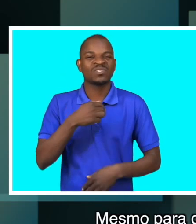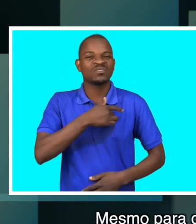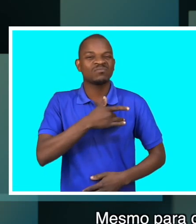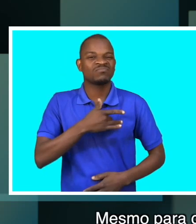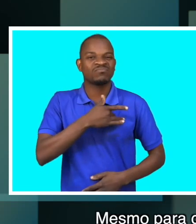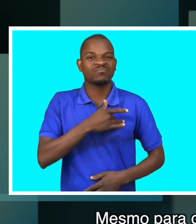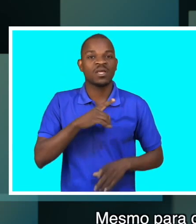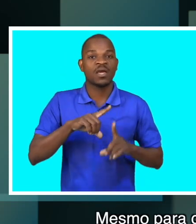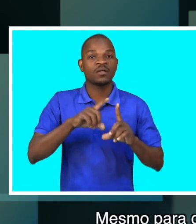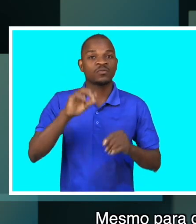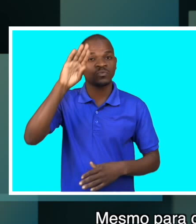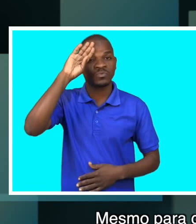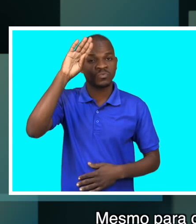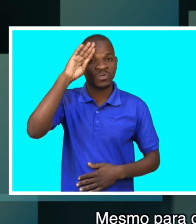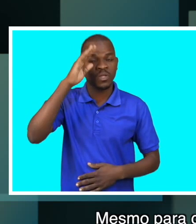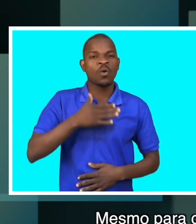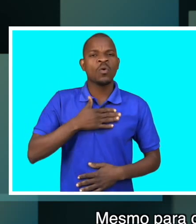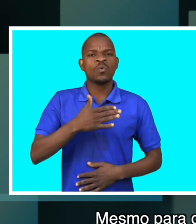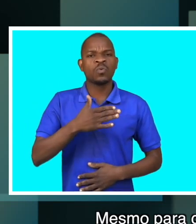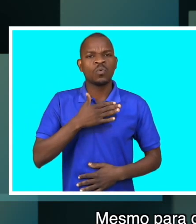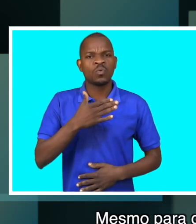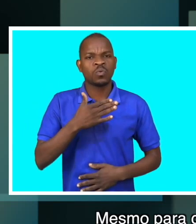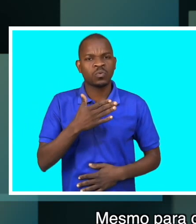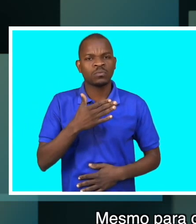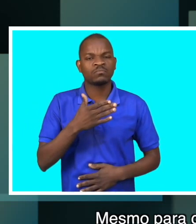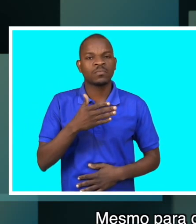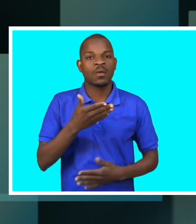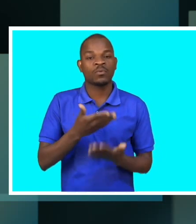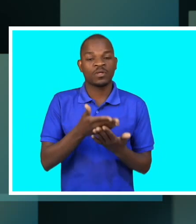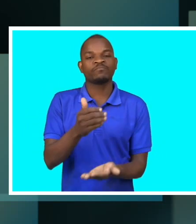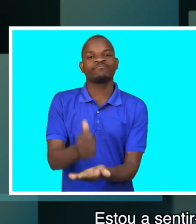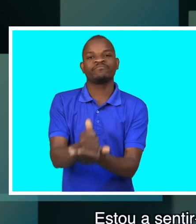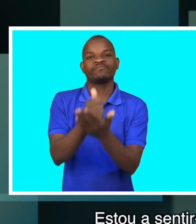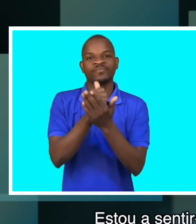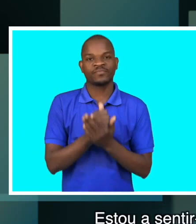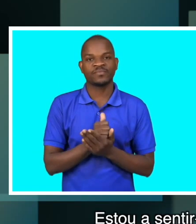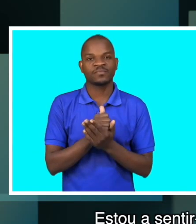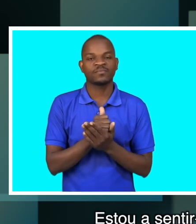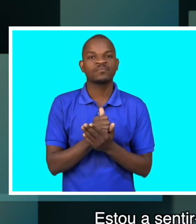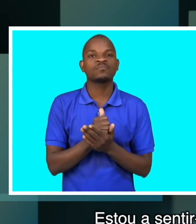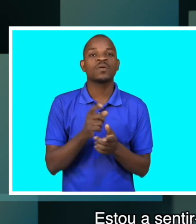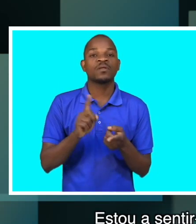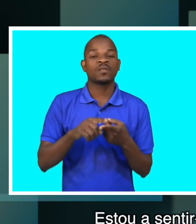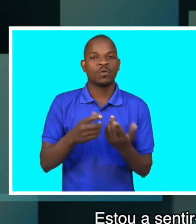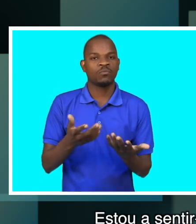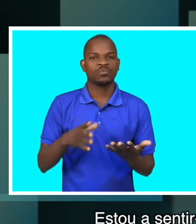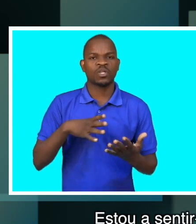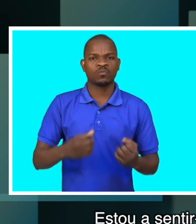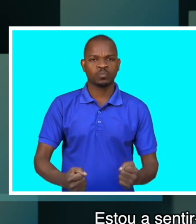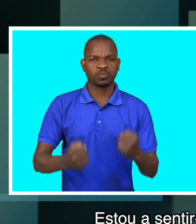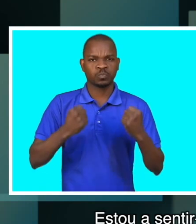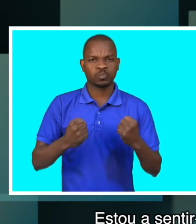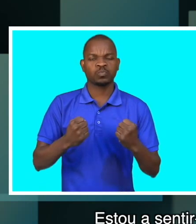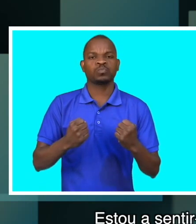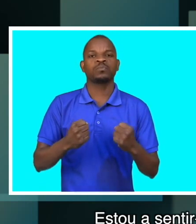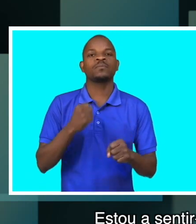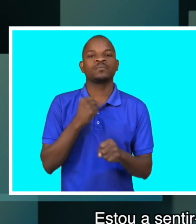de alguma doença Asma Yoga é cura também Estou-me sentindo mais saudável Mais energético